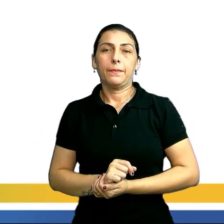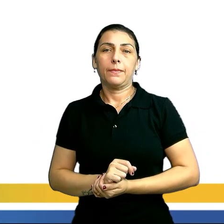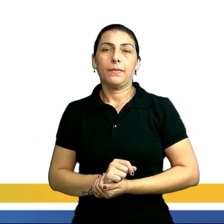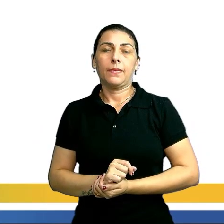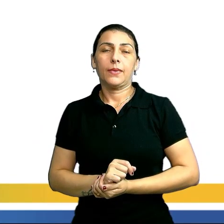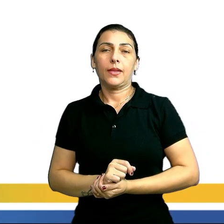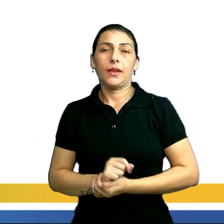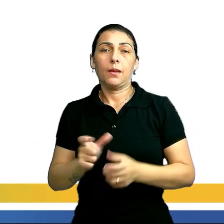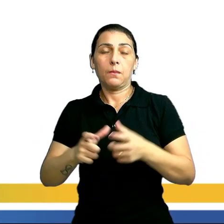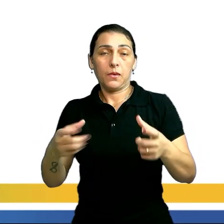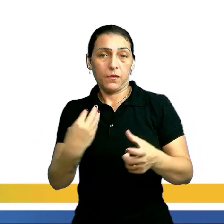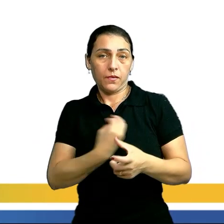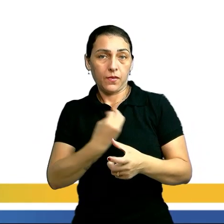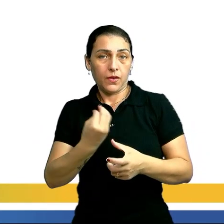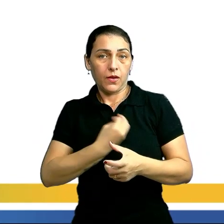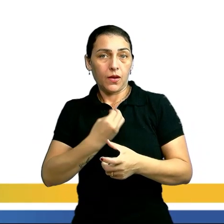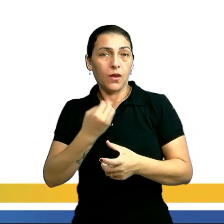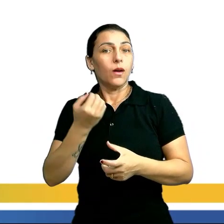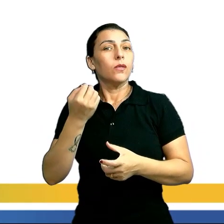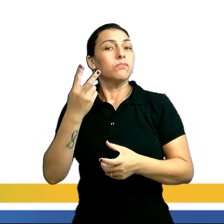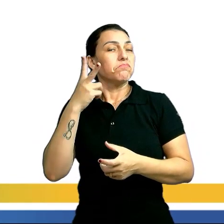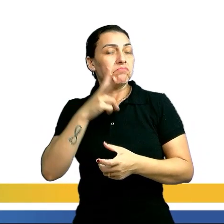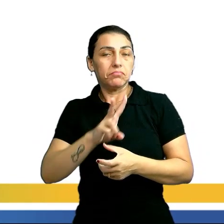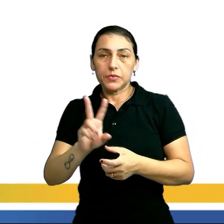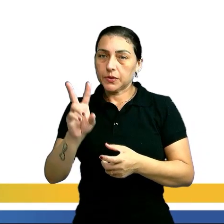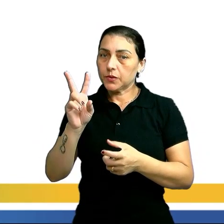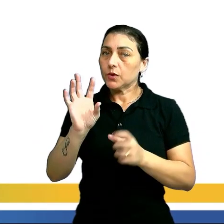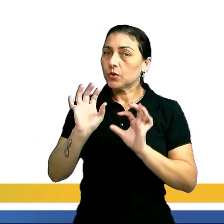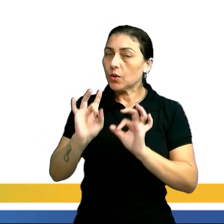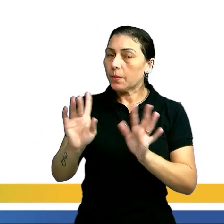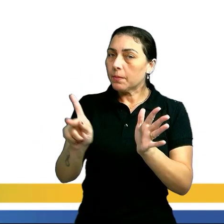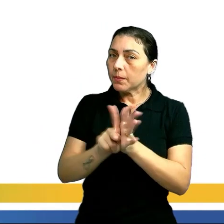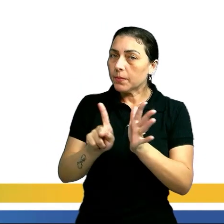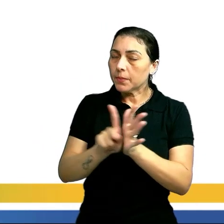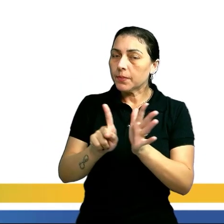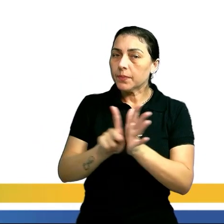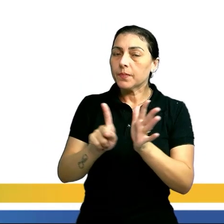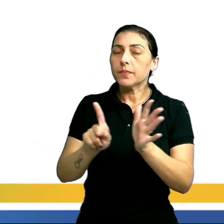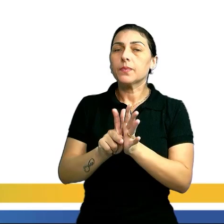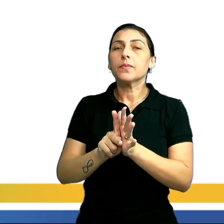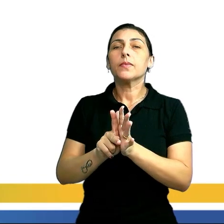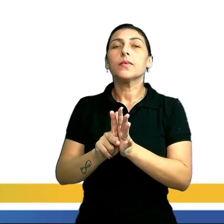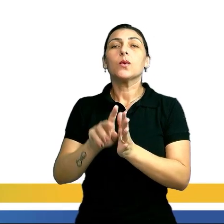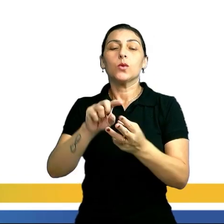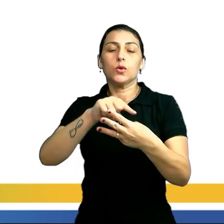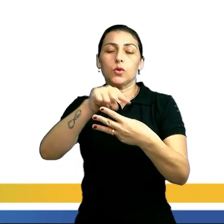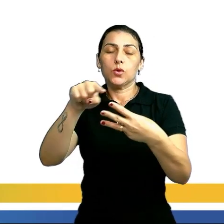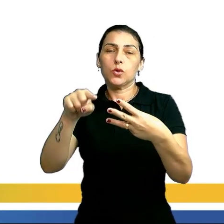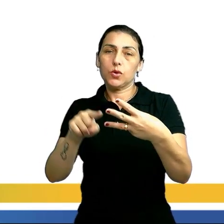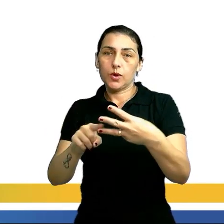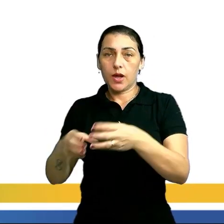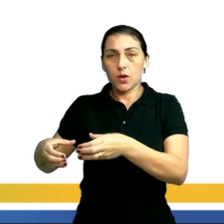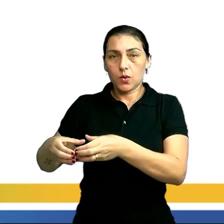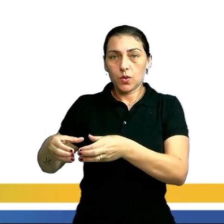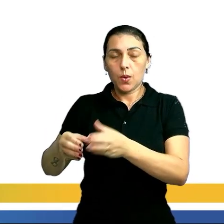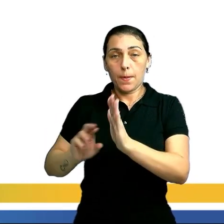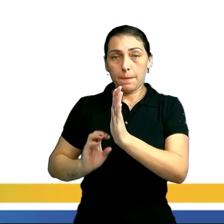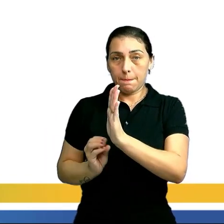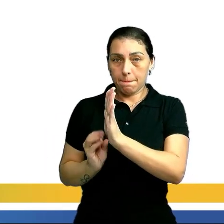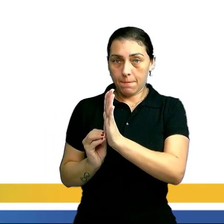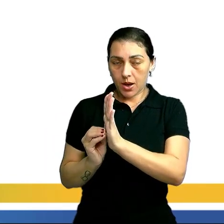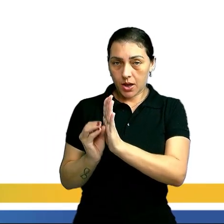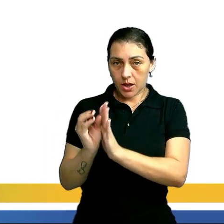A maior parte da vida é invisível a olho nu. Todos os organismos conhecidos pertencem a um dos 3 domínios: